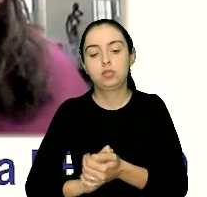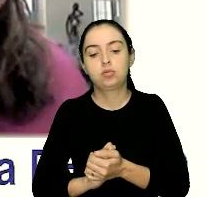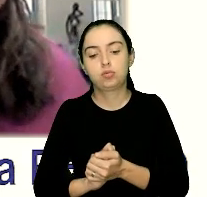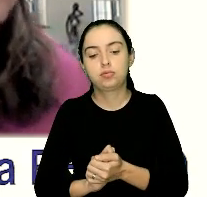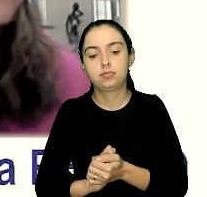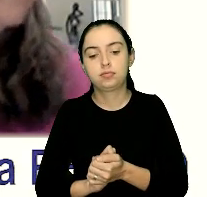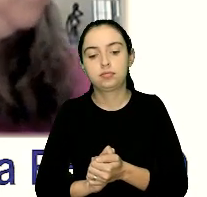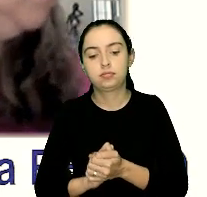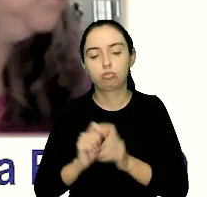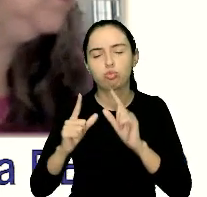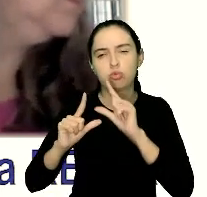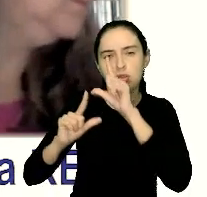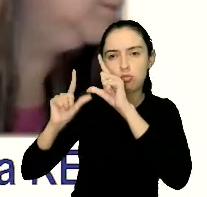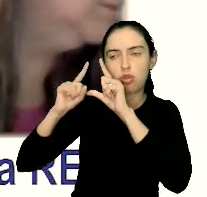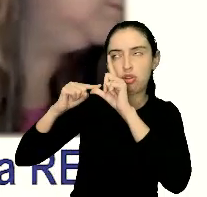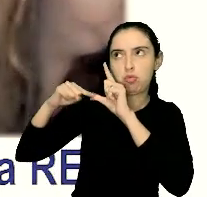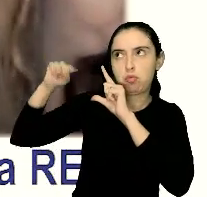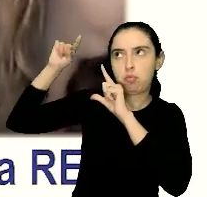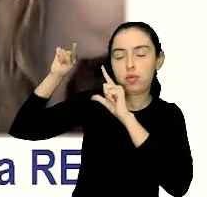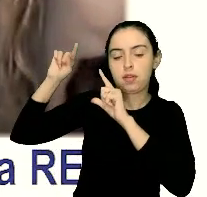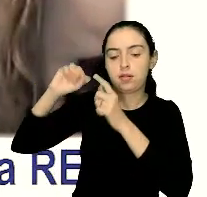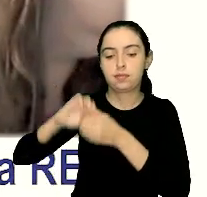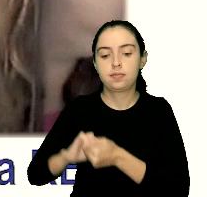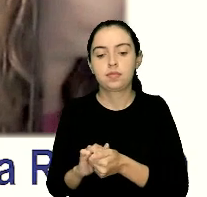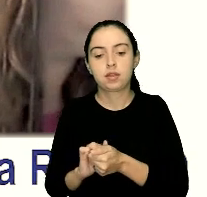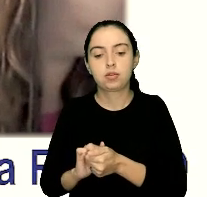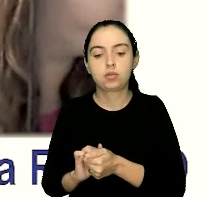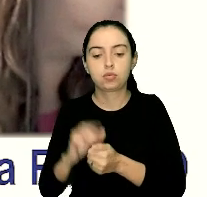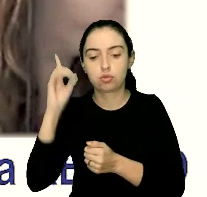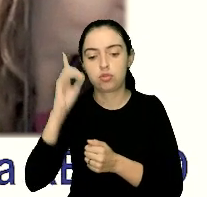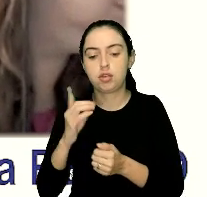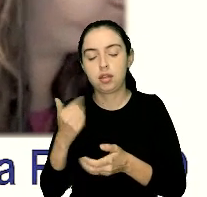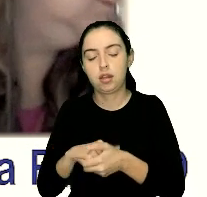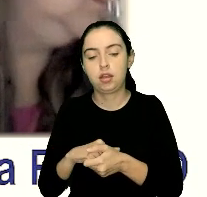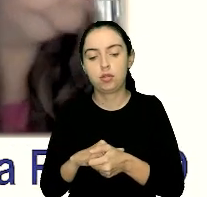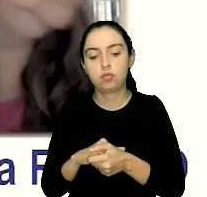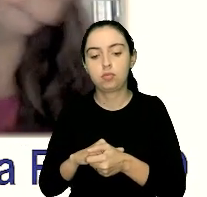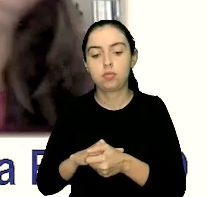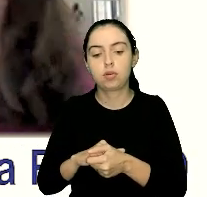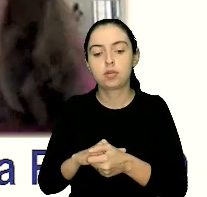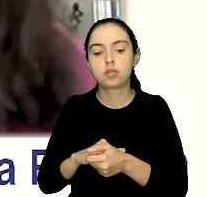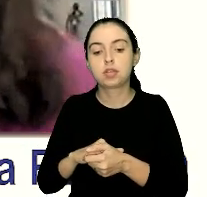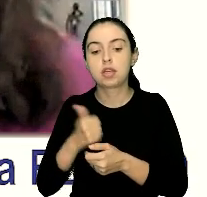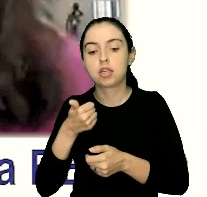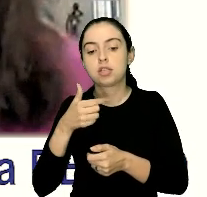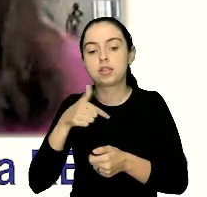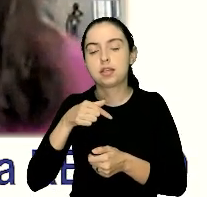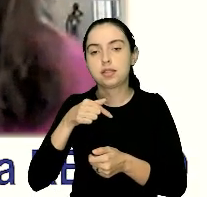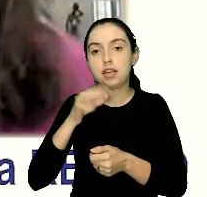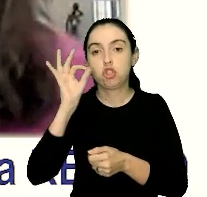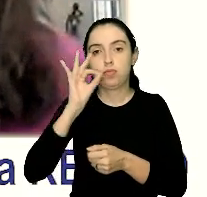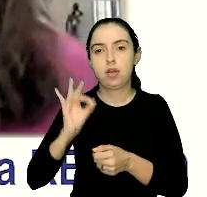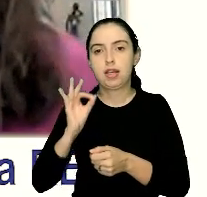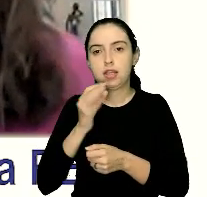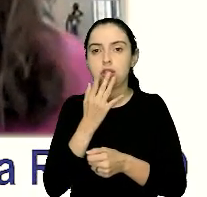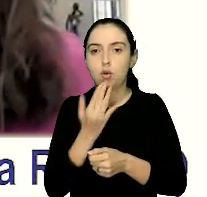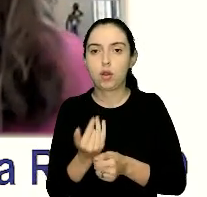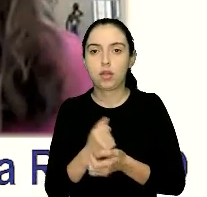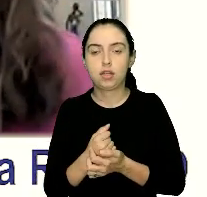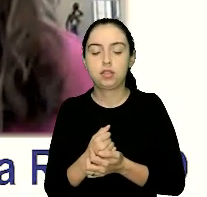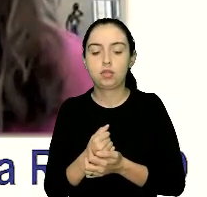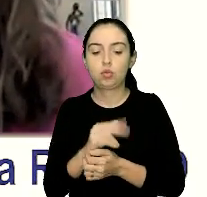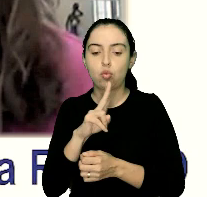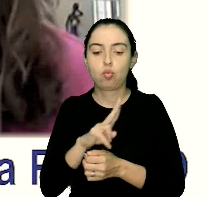superior direito, formada por 17 bolinhas coloridas com as cores dos Objetivos do